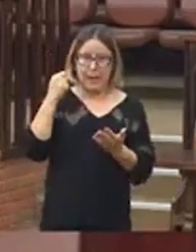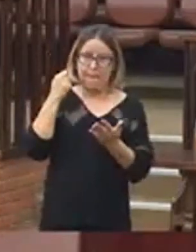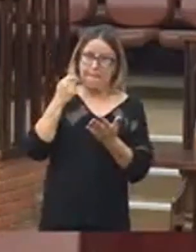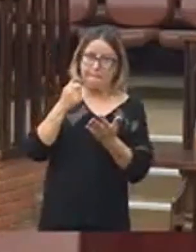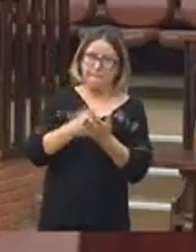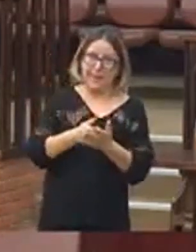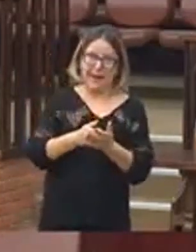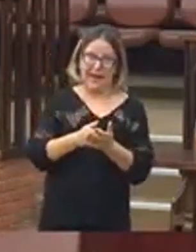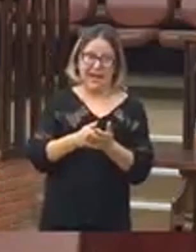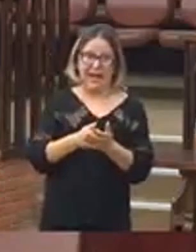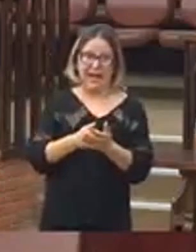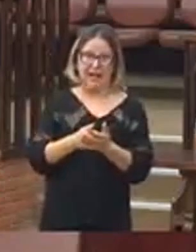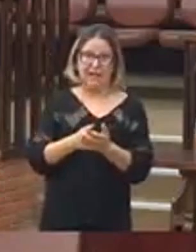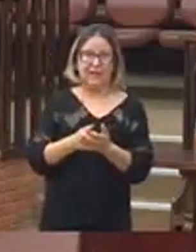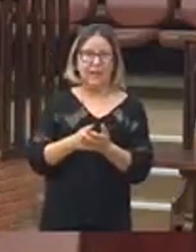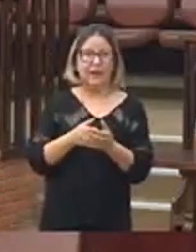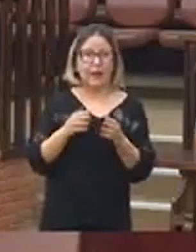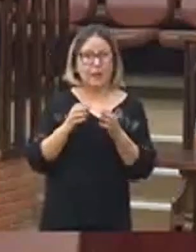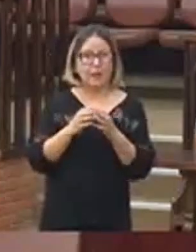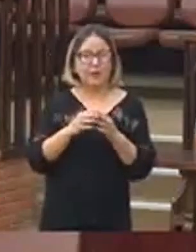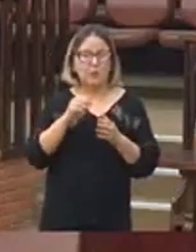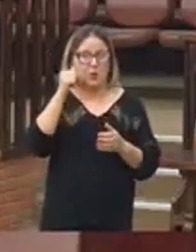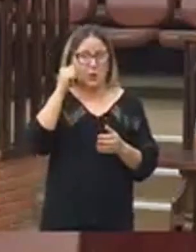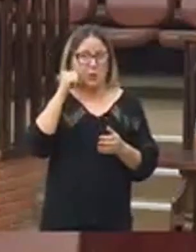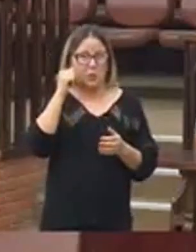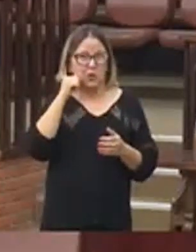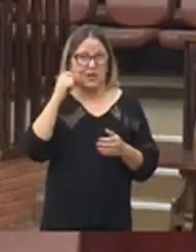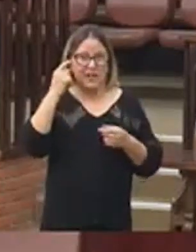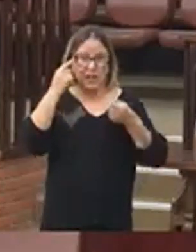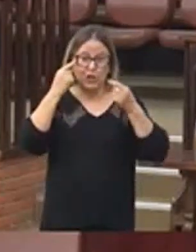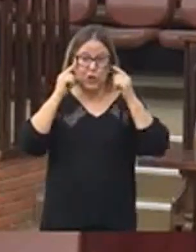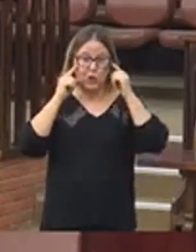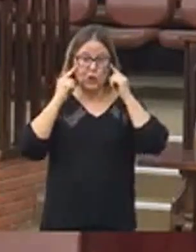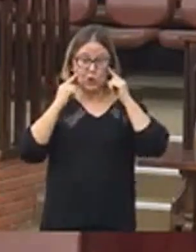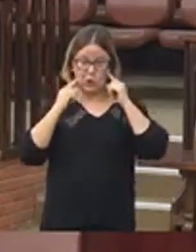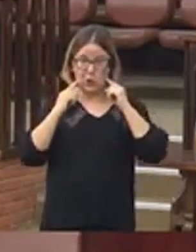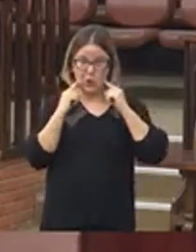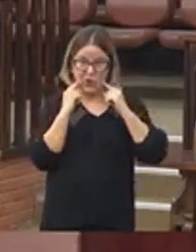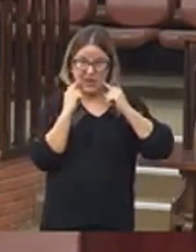Alguém acha que Jesus aqui estava como um carpideiro e Jesus chorou.